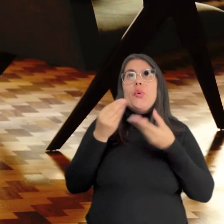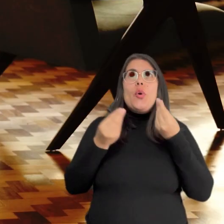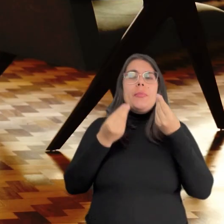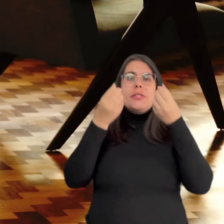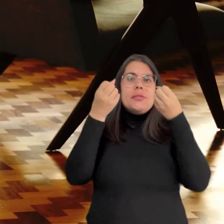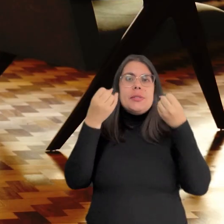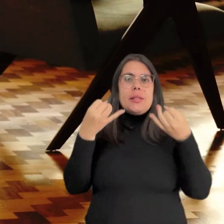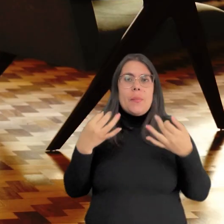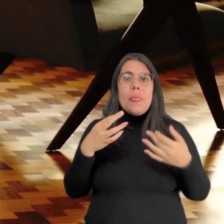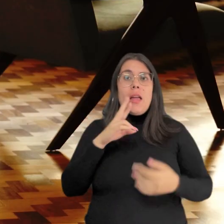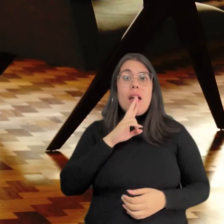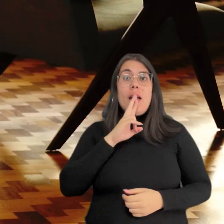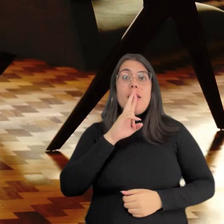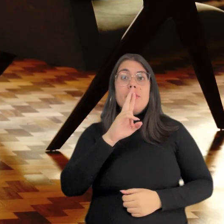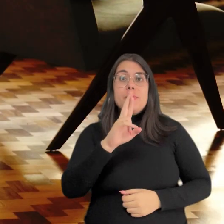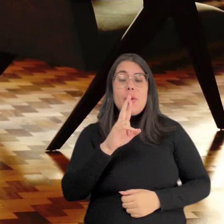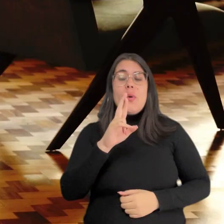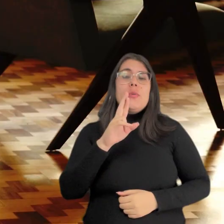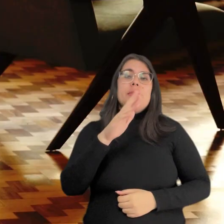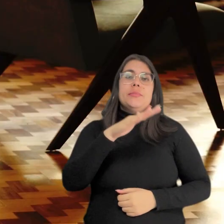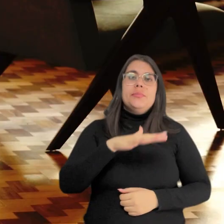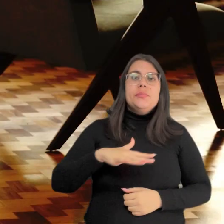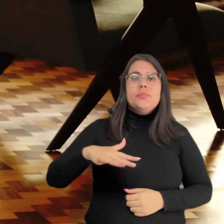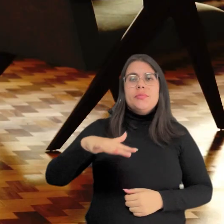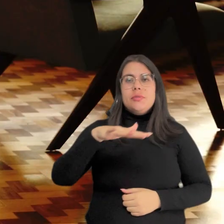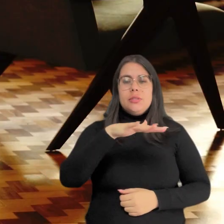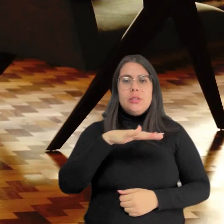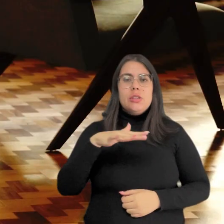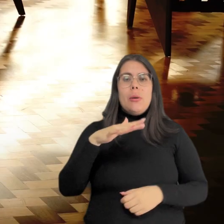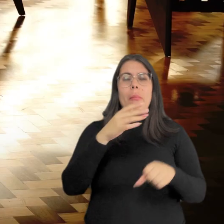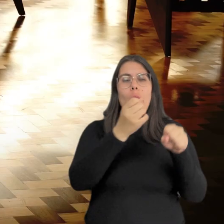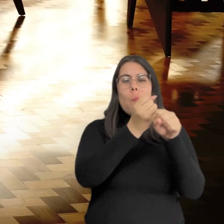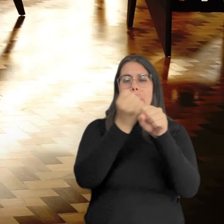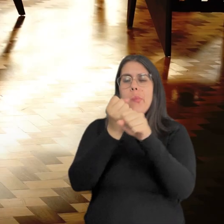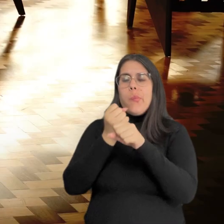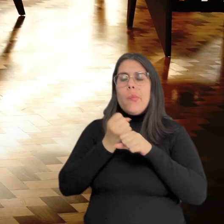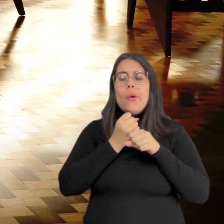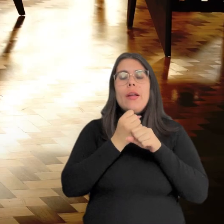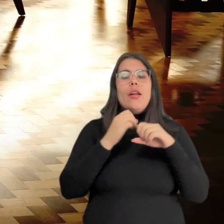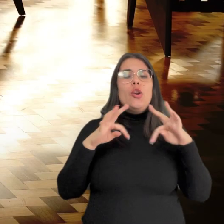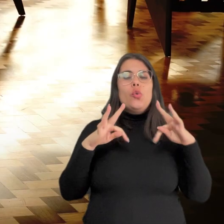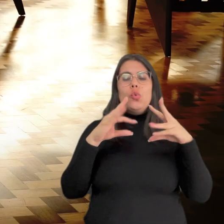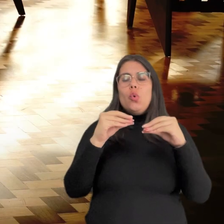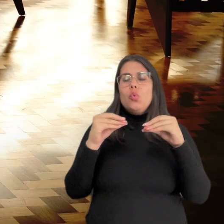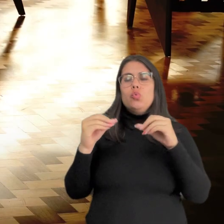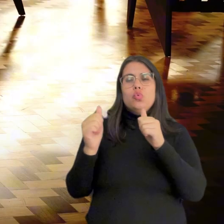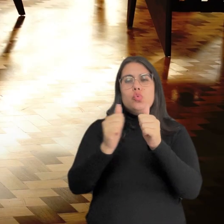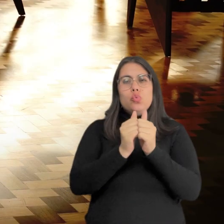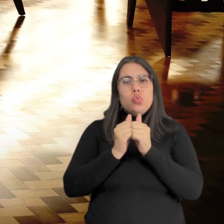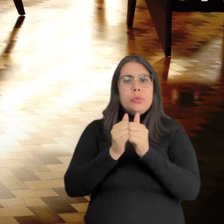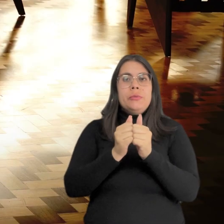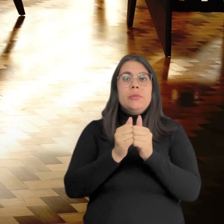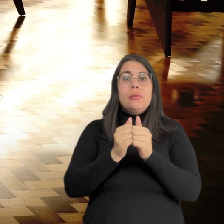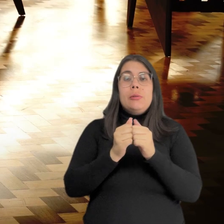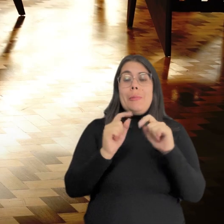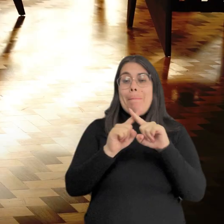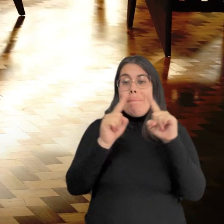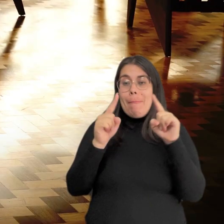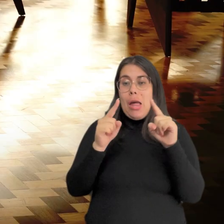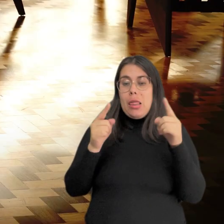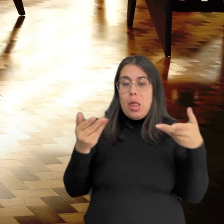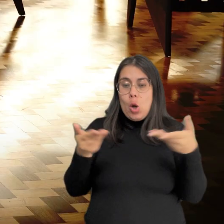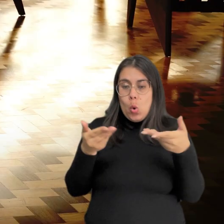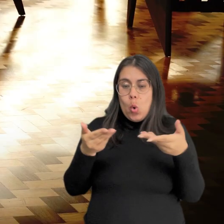a solução construtiva era um todo só. Se em algum momento da nossa história mais recente